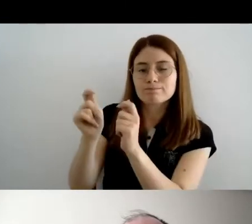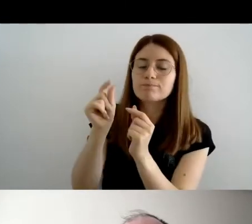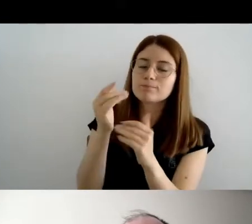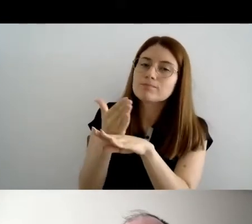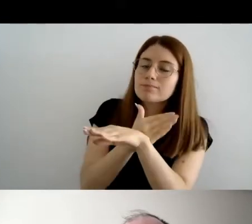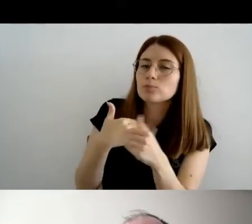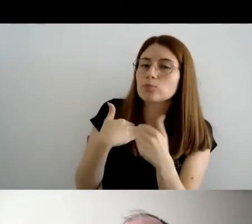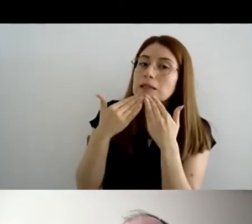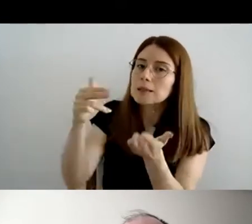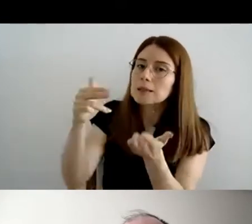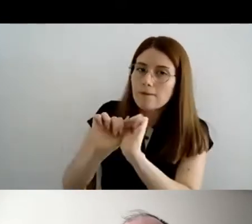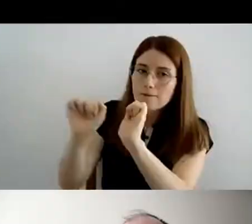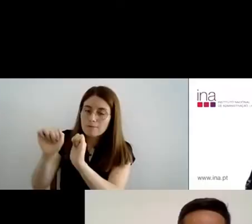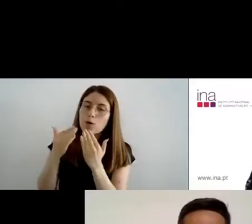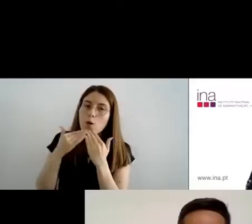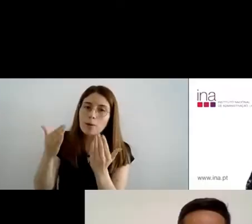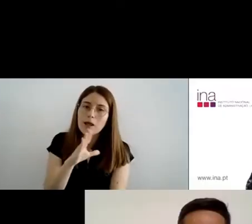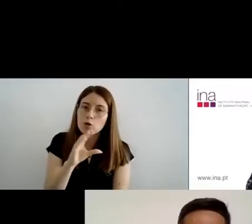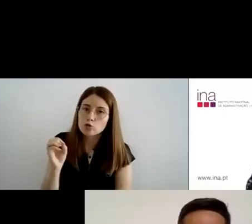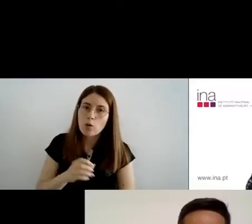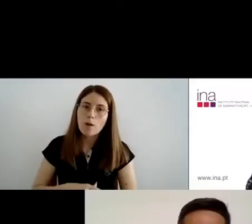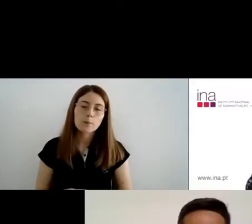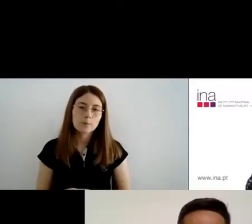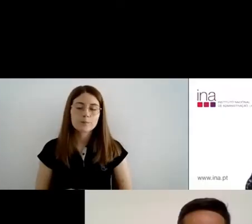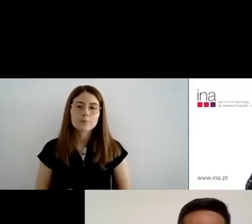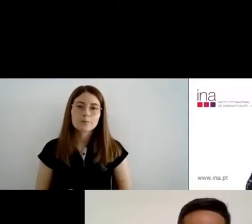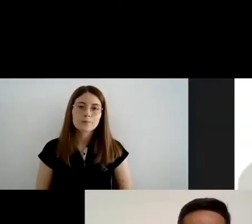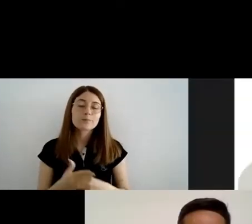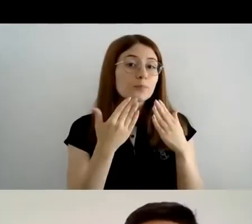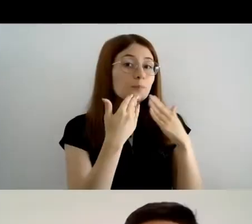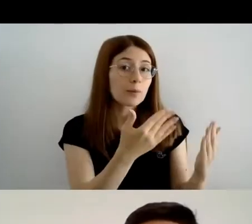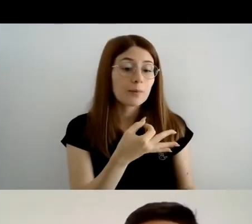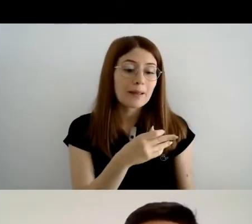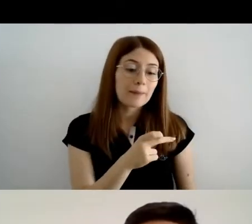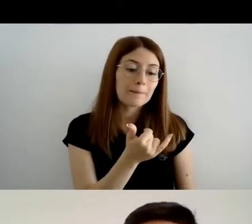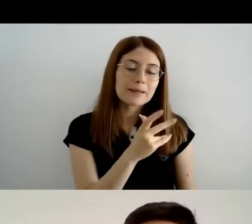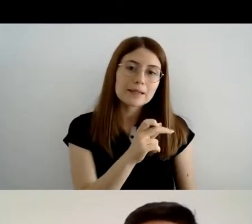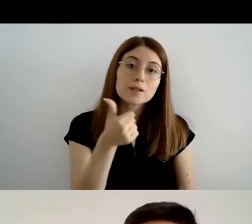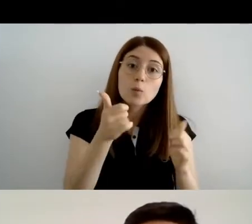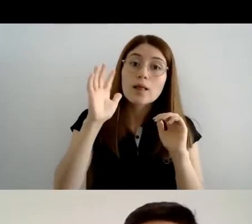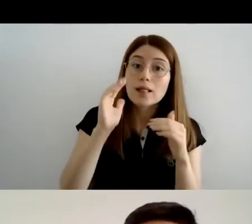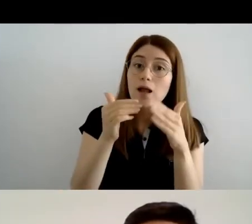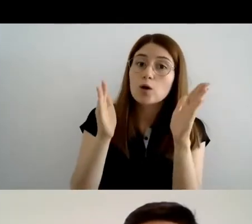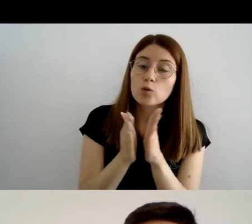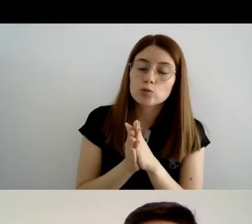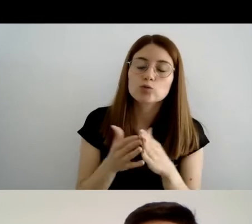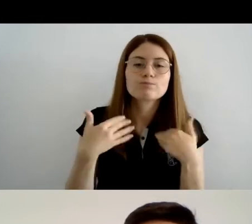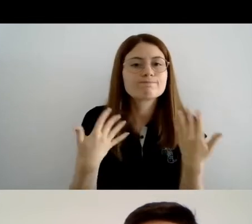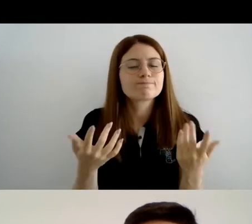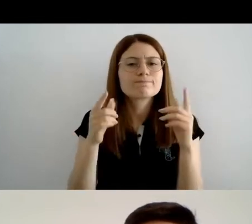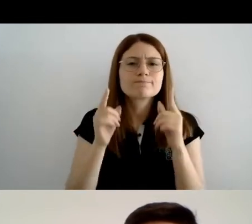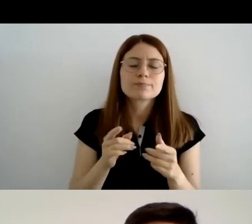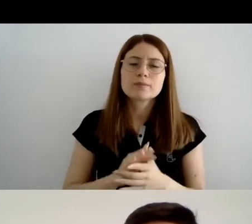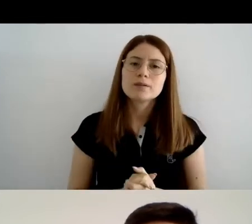a sua presença aqui. Obrigada, João. Obrigado, Patrícia, e boa tarde a todos. Vou então começar